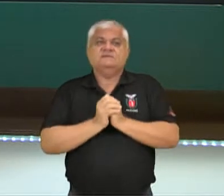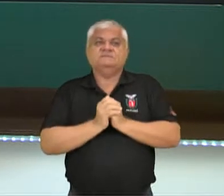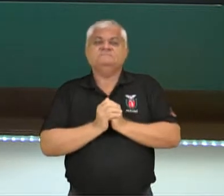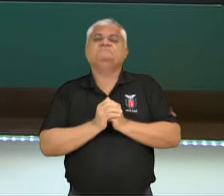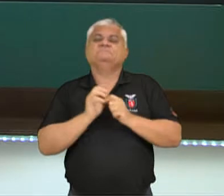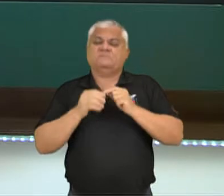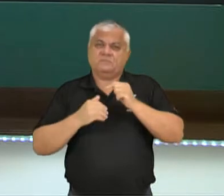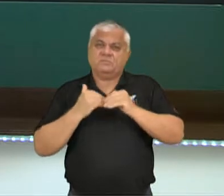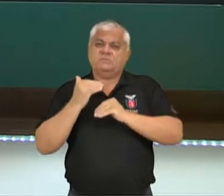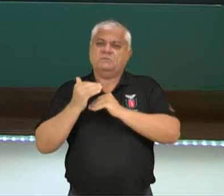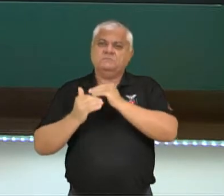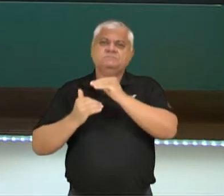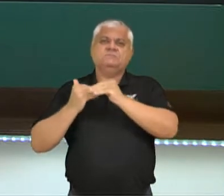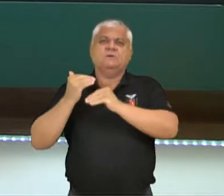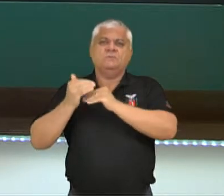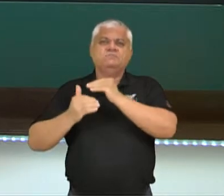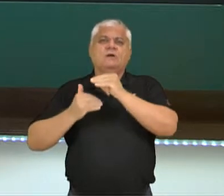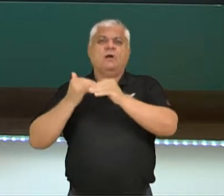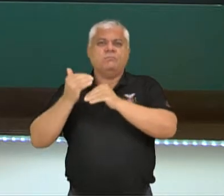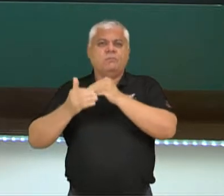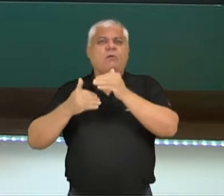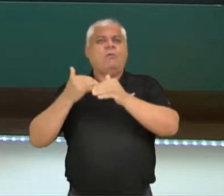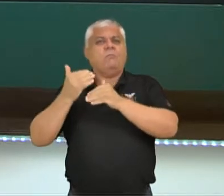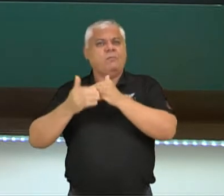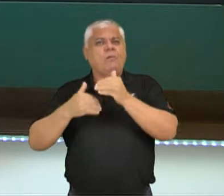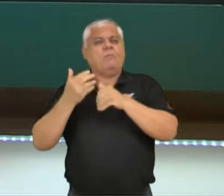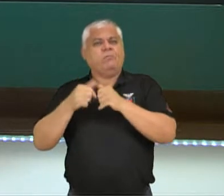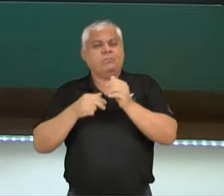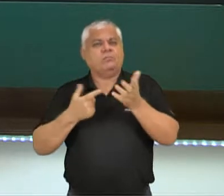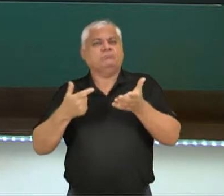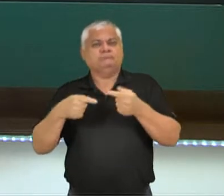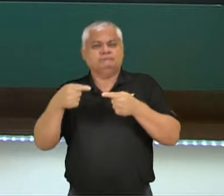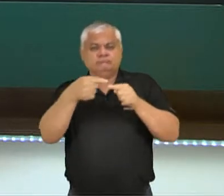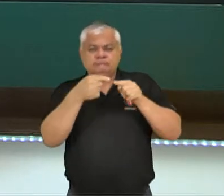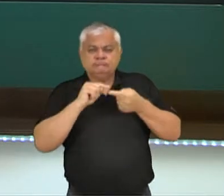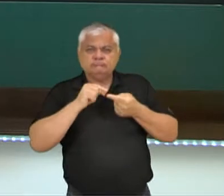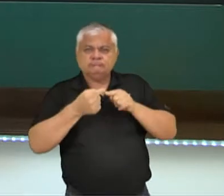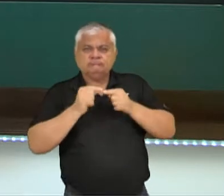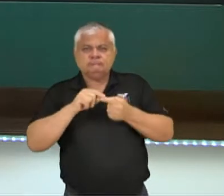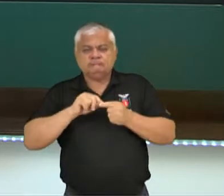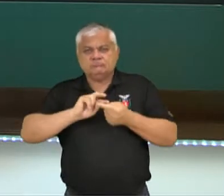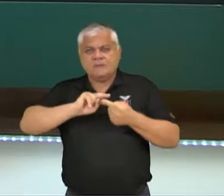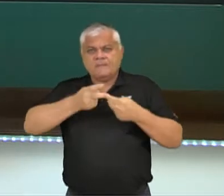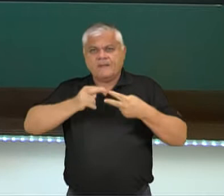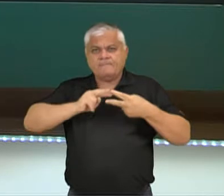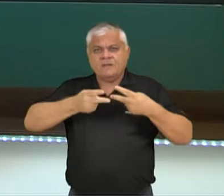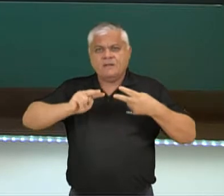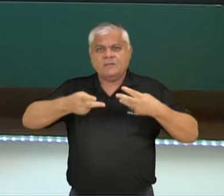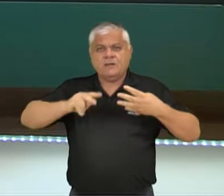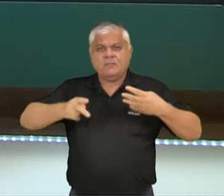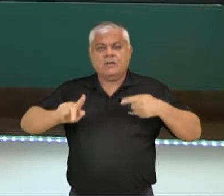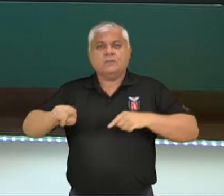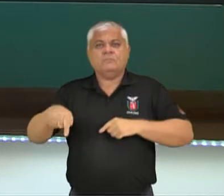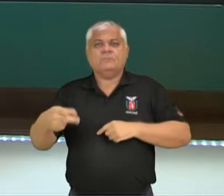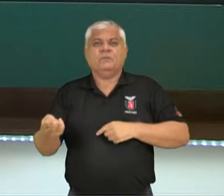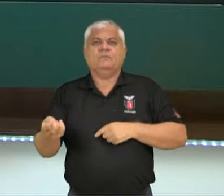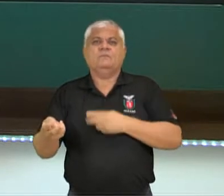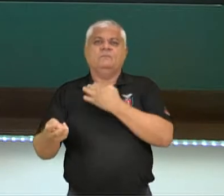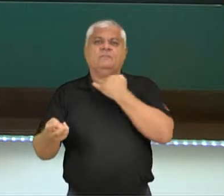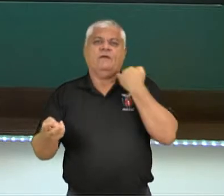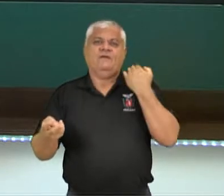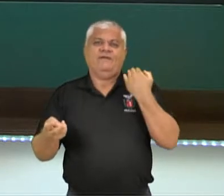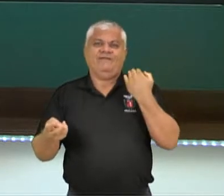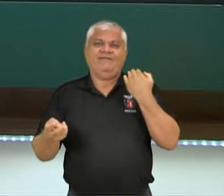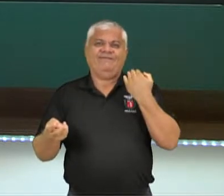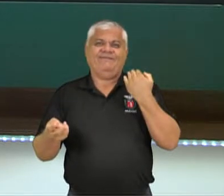Ela cresce, ela cumpre com as suas funções biológicas, ela se reproduz e ela morre.